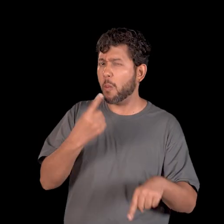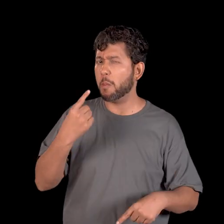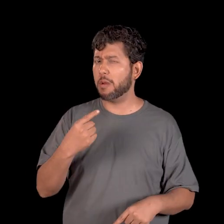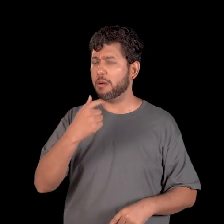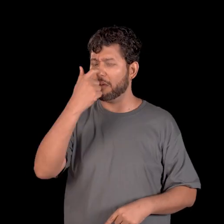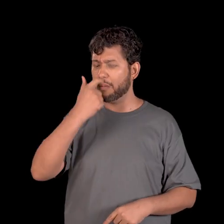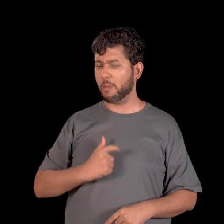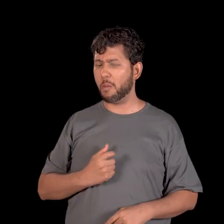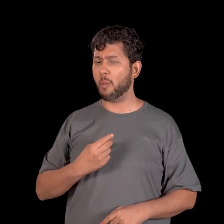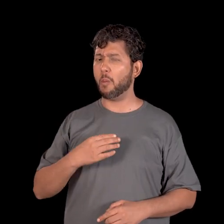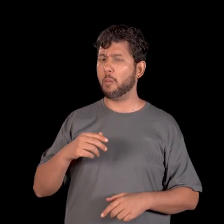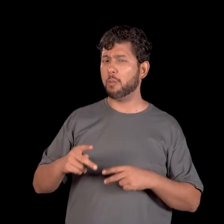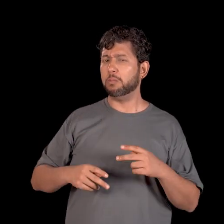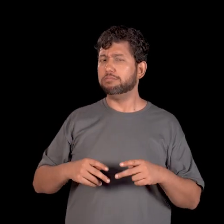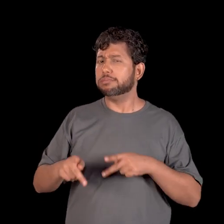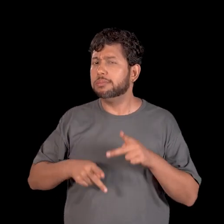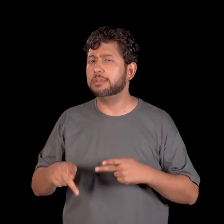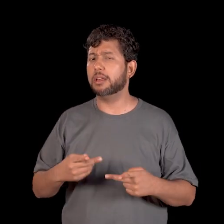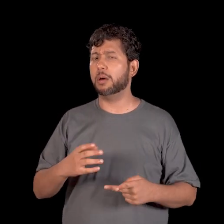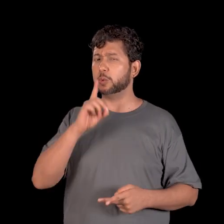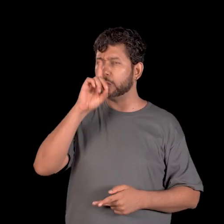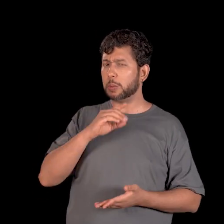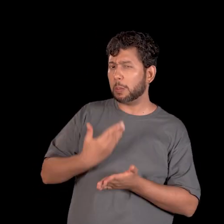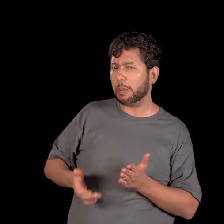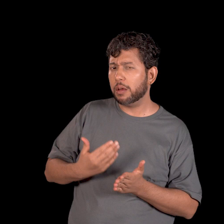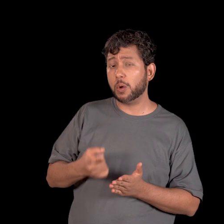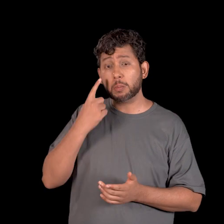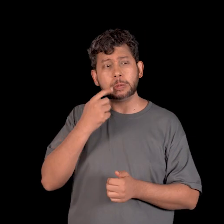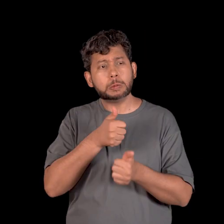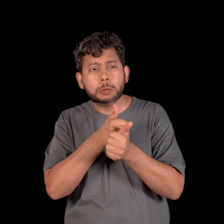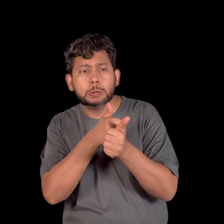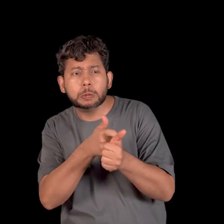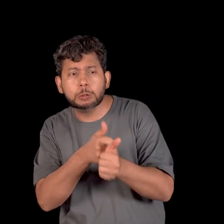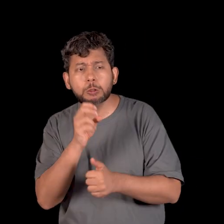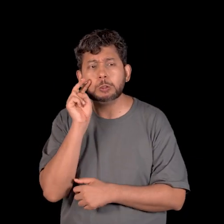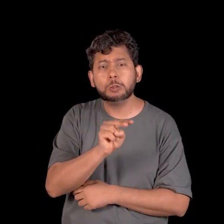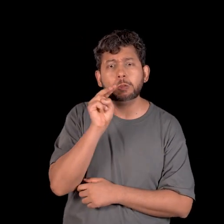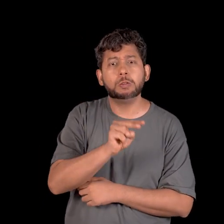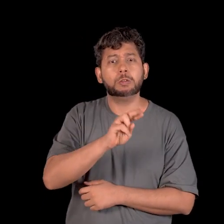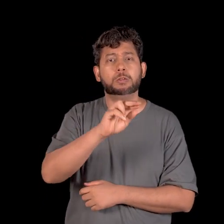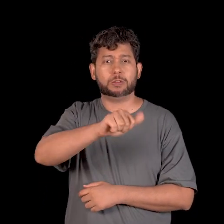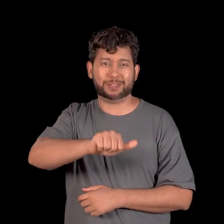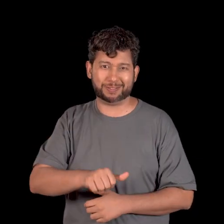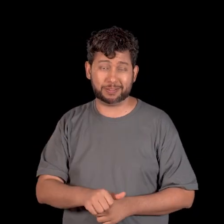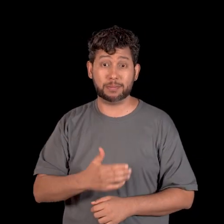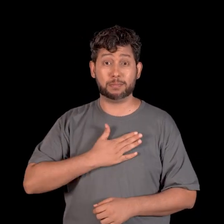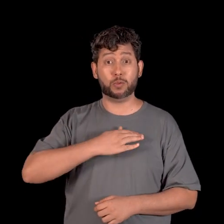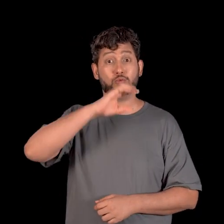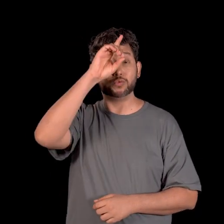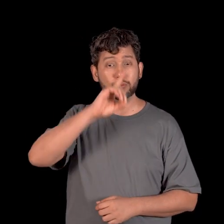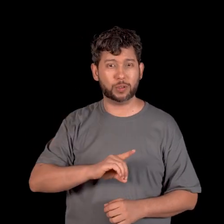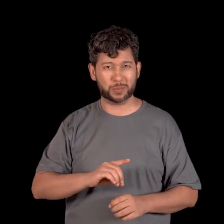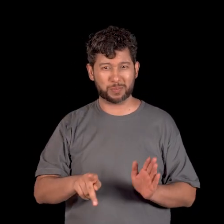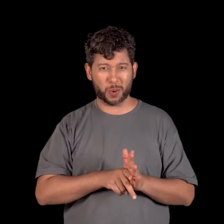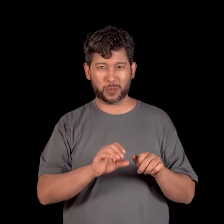judiciário, não estiver atendendo os interesses da população, ou estiver retirando seus direitos. Para defender seus principais